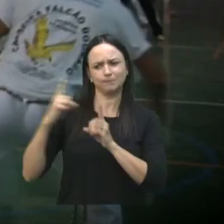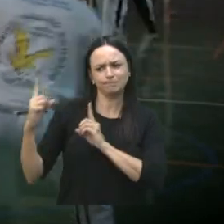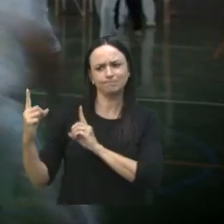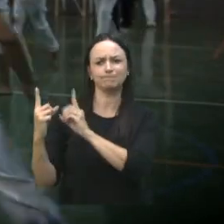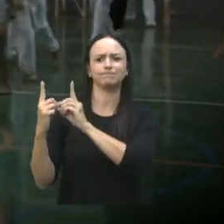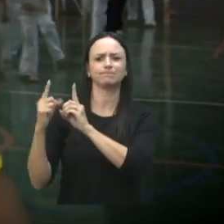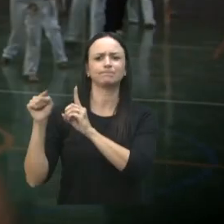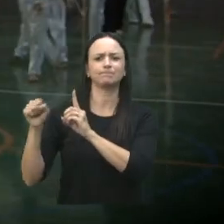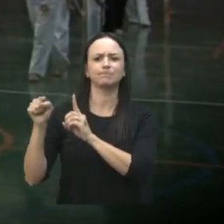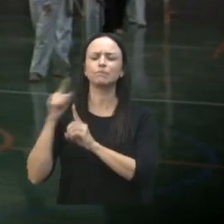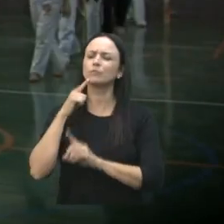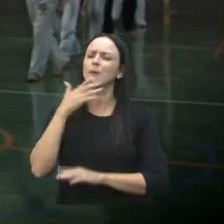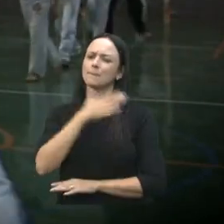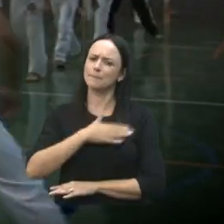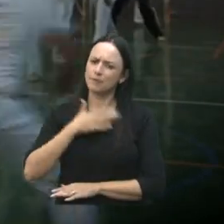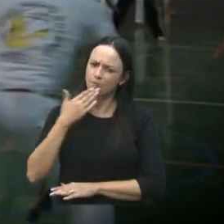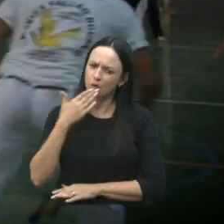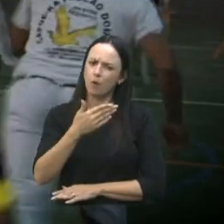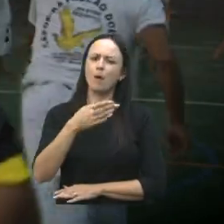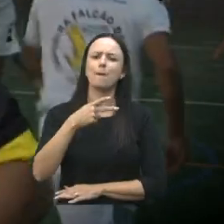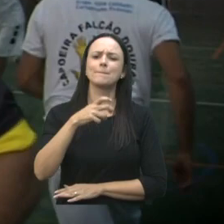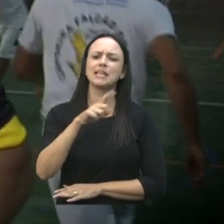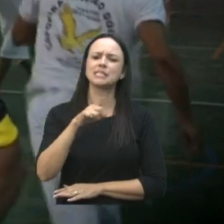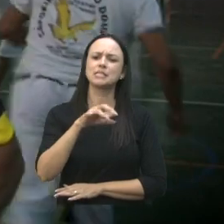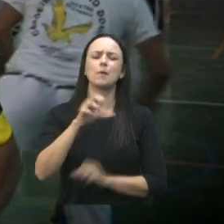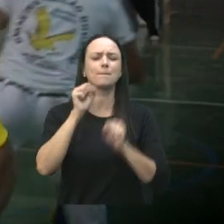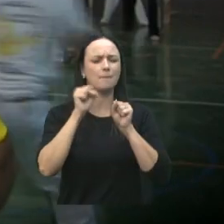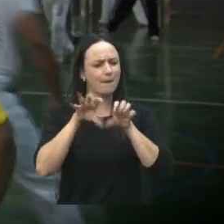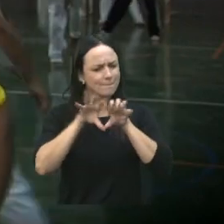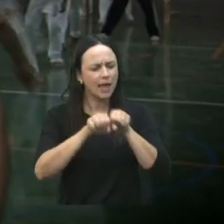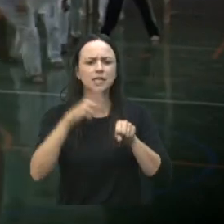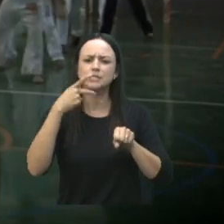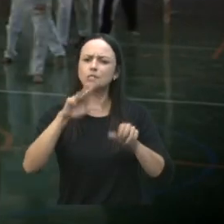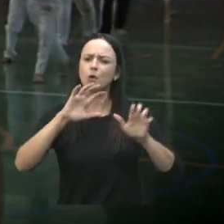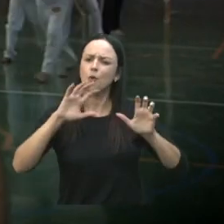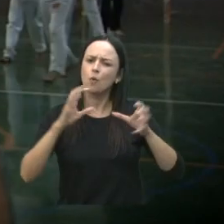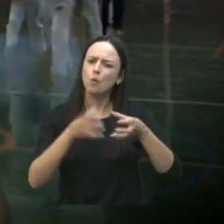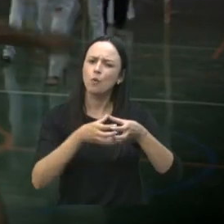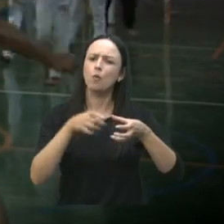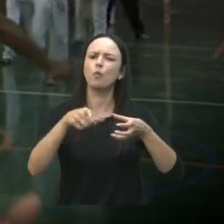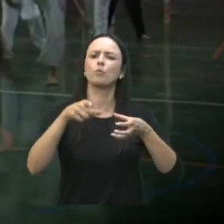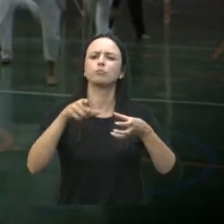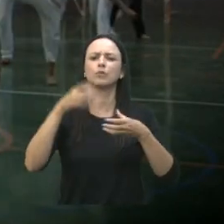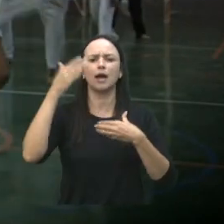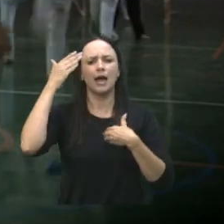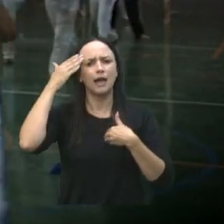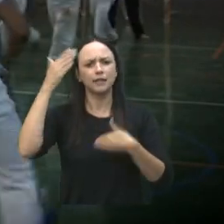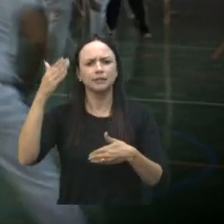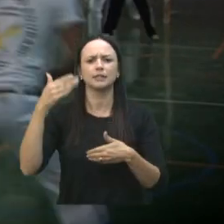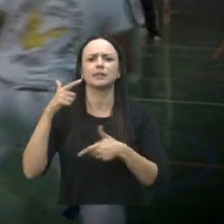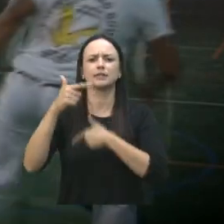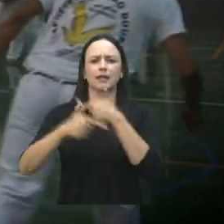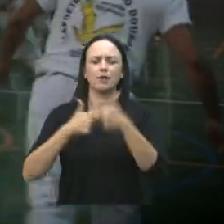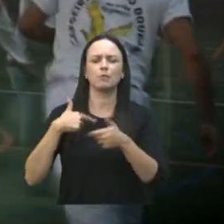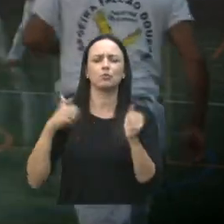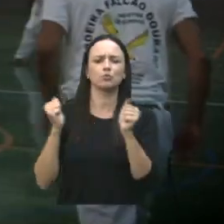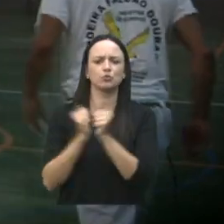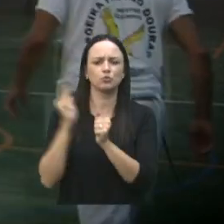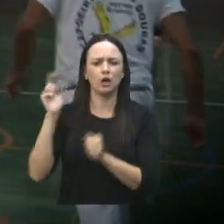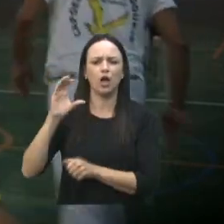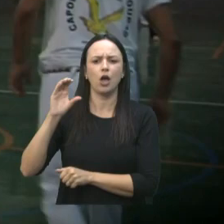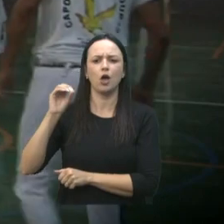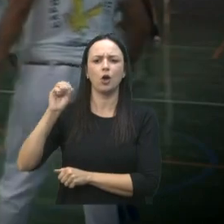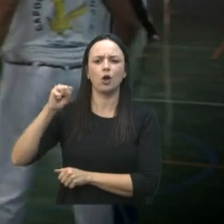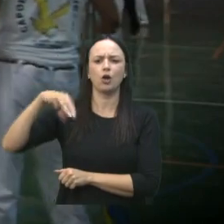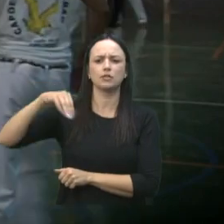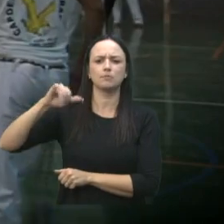prazer, foi o mestre, ele falou, Pezinho, pode pegar, pode fazer o seu grupo. Ele agradeceu todo o trabalho que eu fiz com ele na Cósmico, né? Que